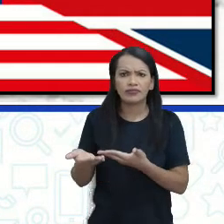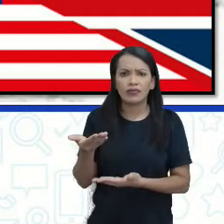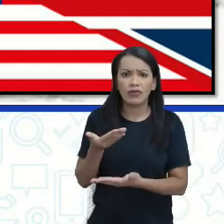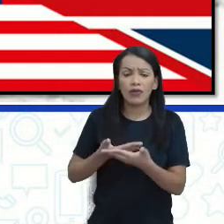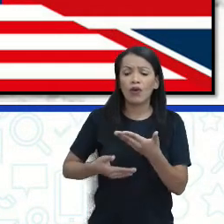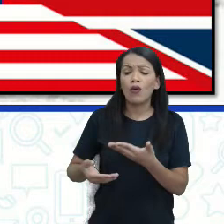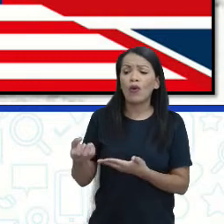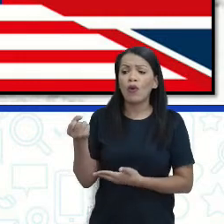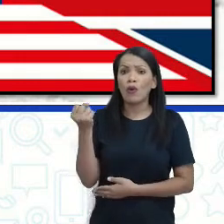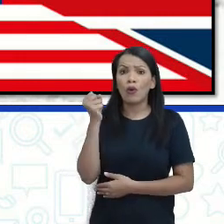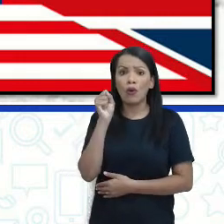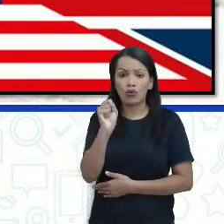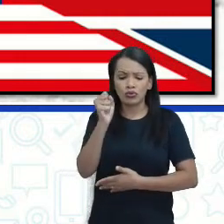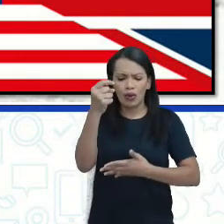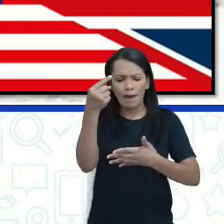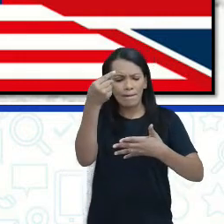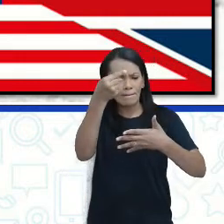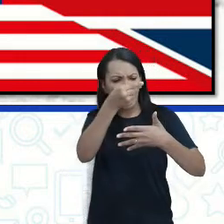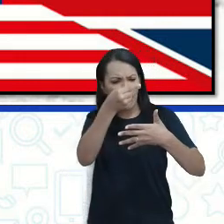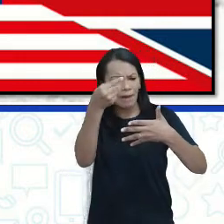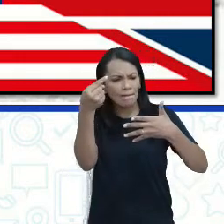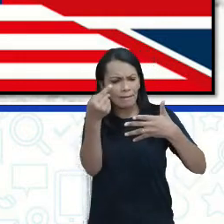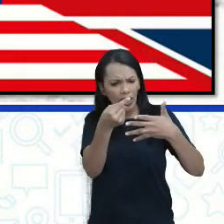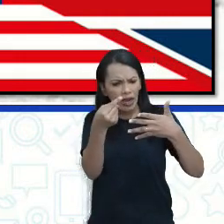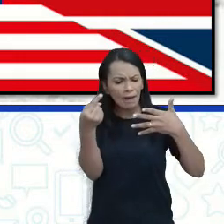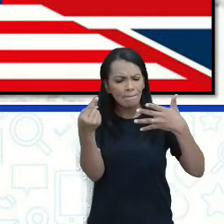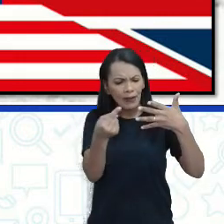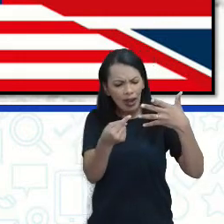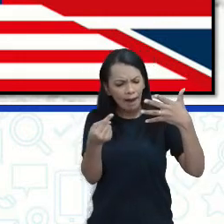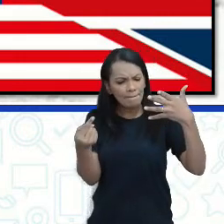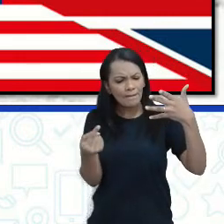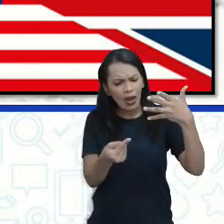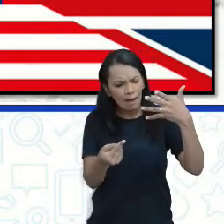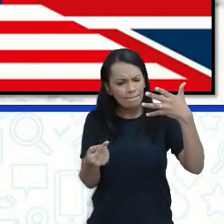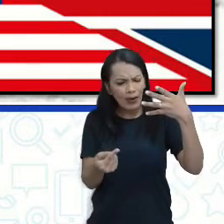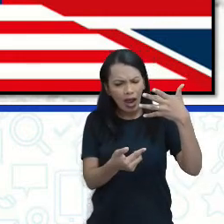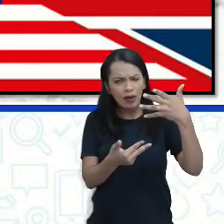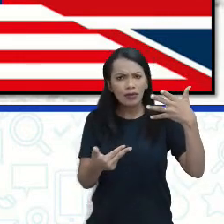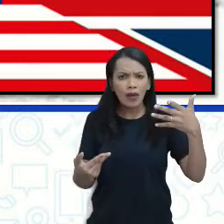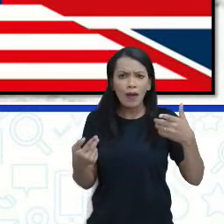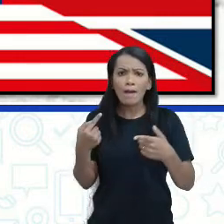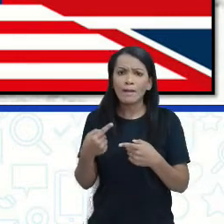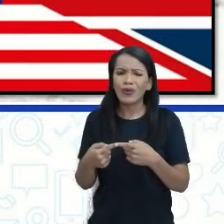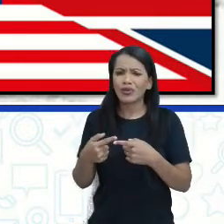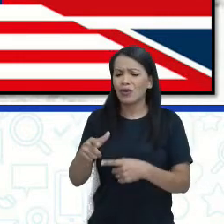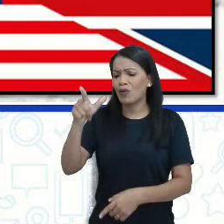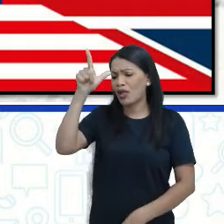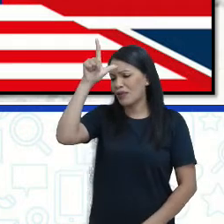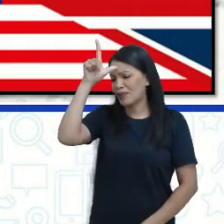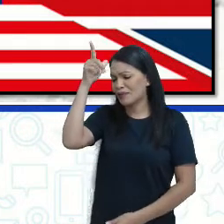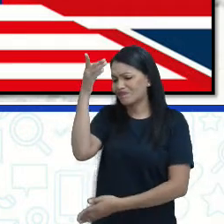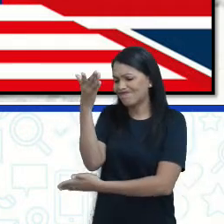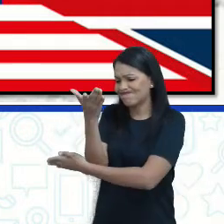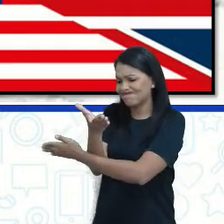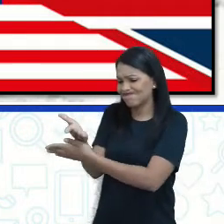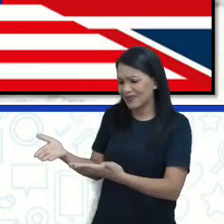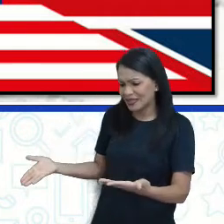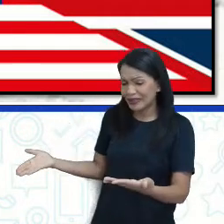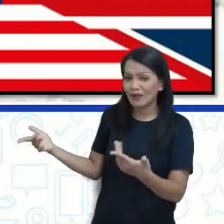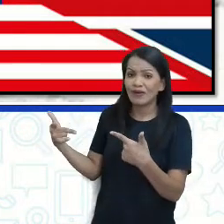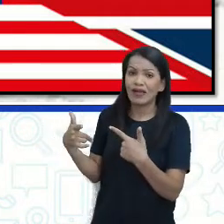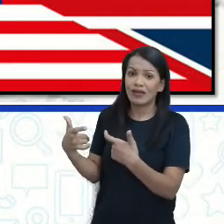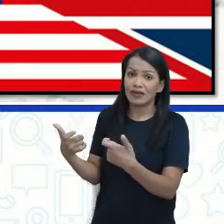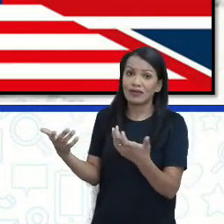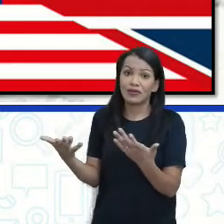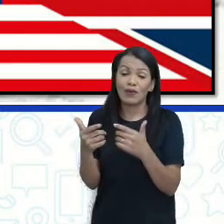8 pontos, né, e delineando o mundo aí pós-guerra, né? Porque com a derrota dos alemães em Stalingrado, né, a sorte começa a